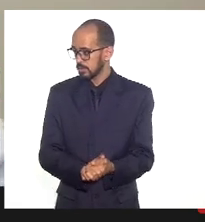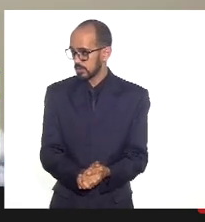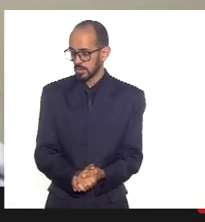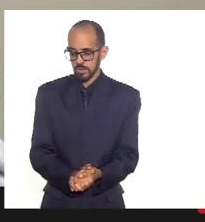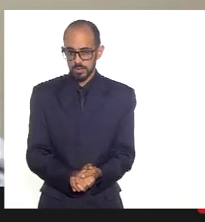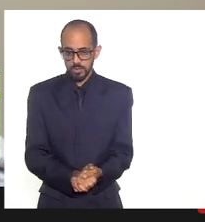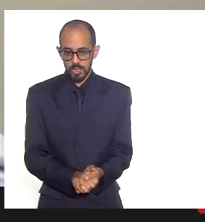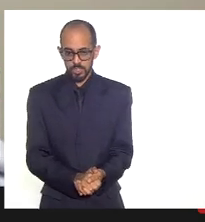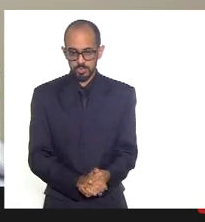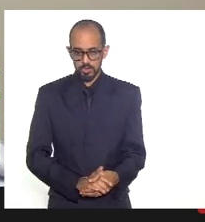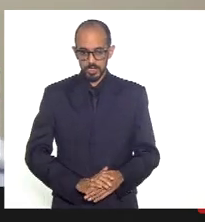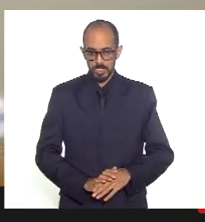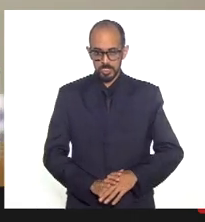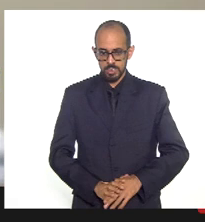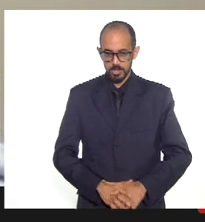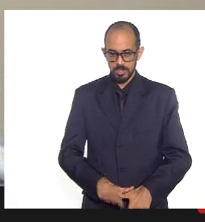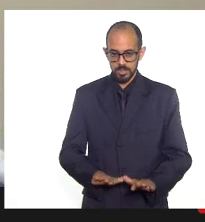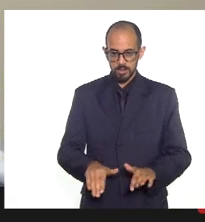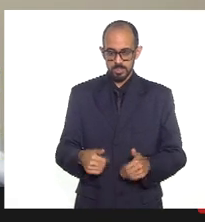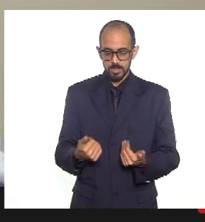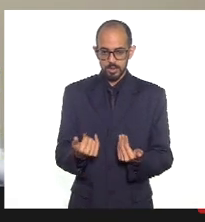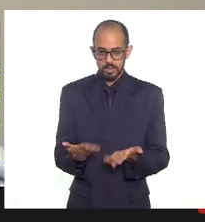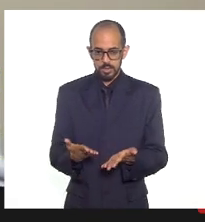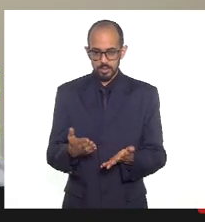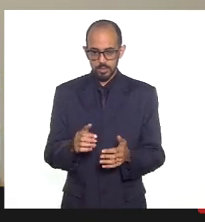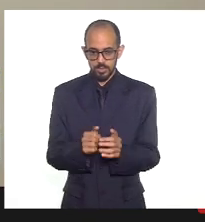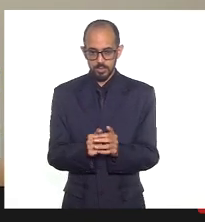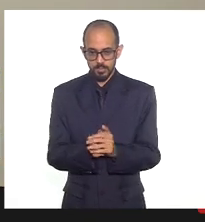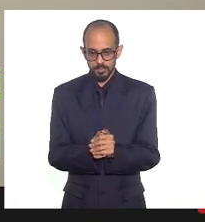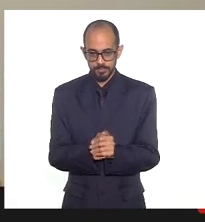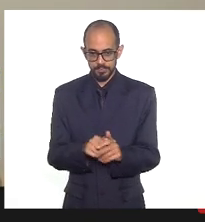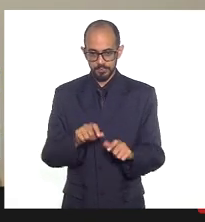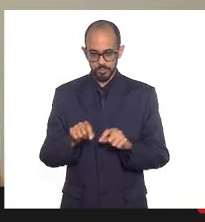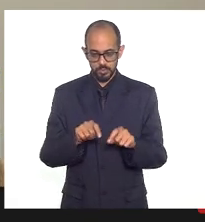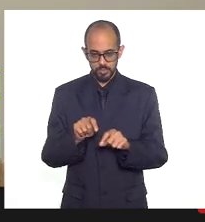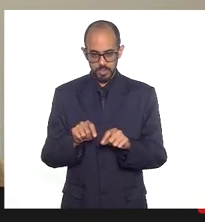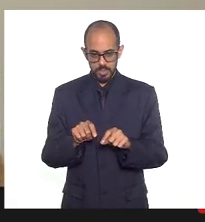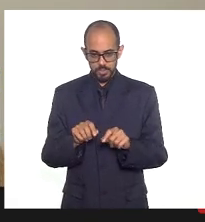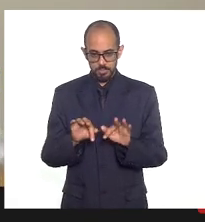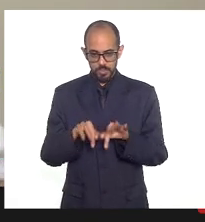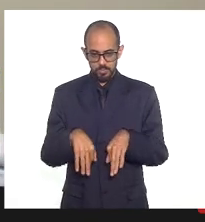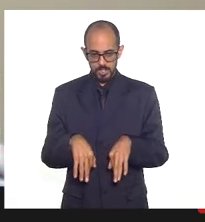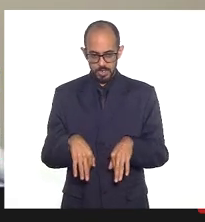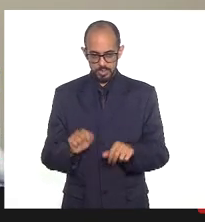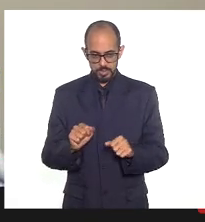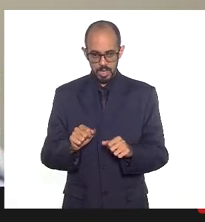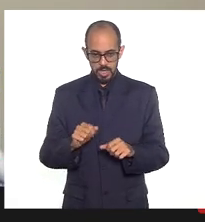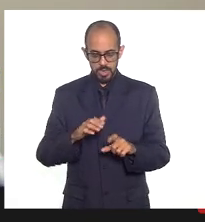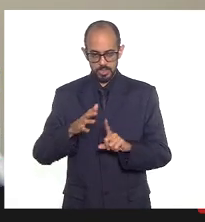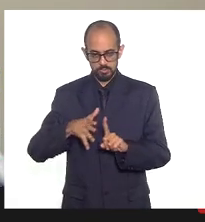Rádios Comunitárias do Rio de Janeiro. Passo a palavra, então, para concluir as intervenções,